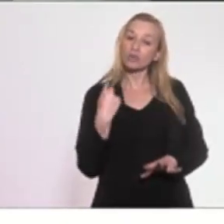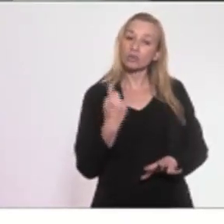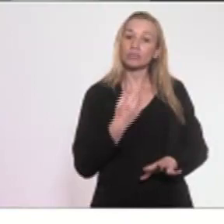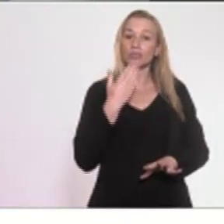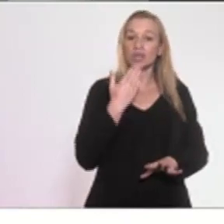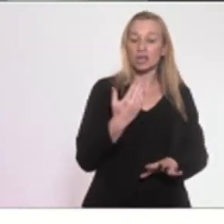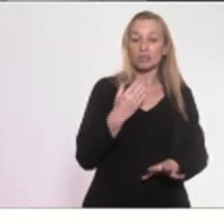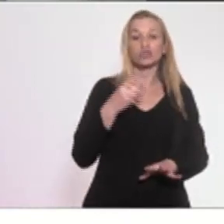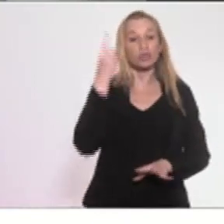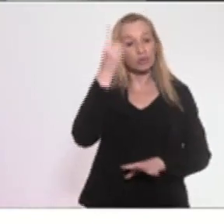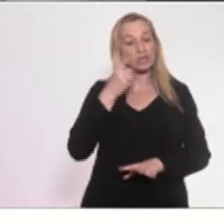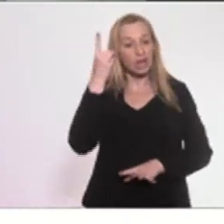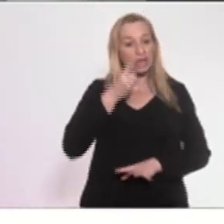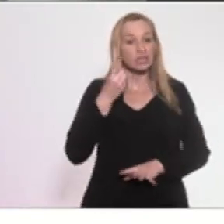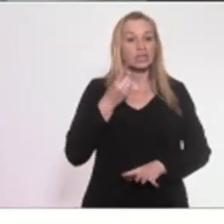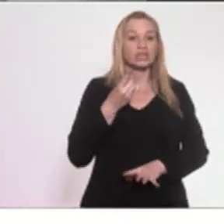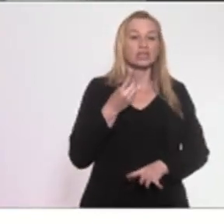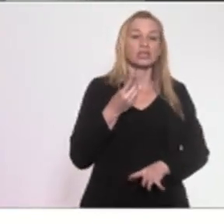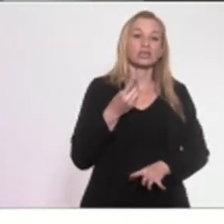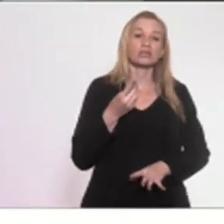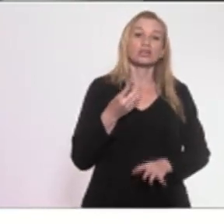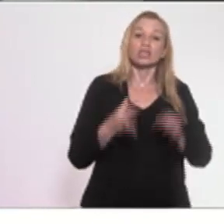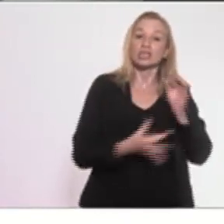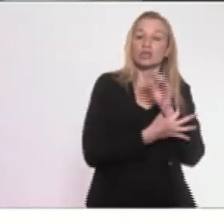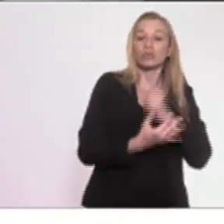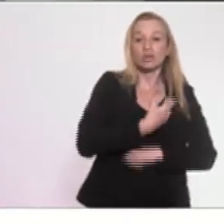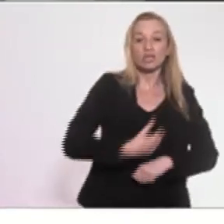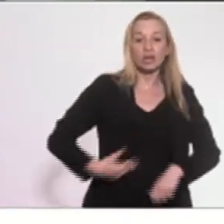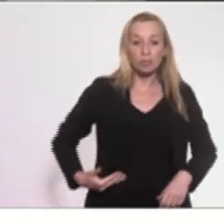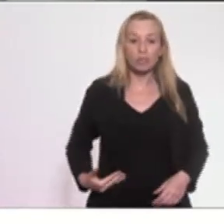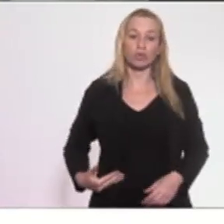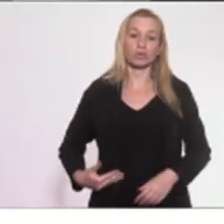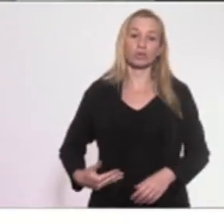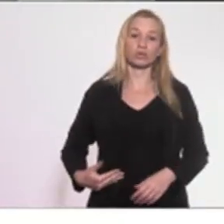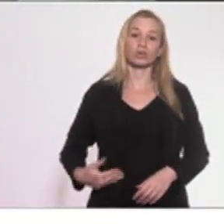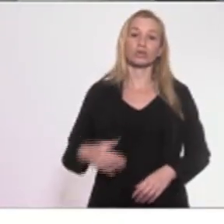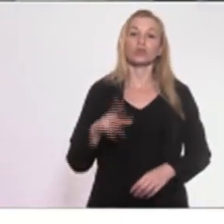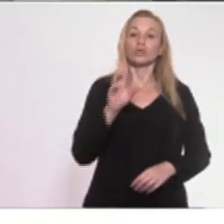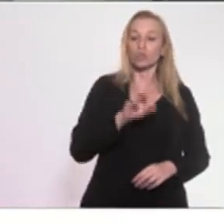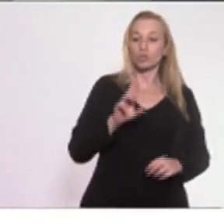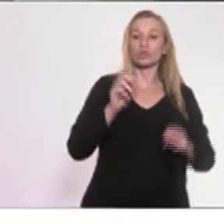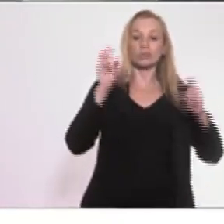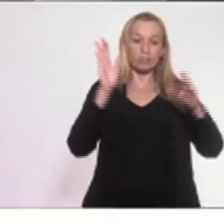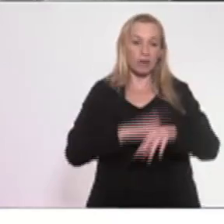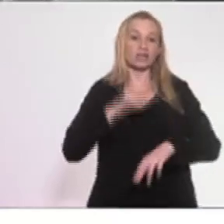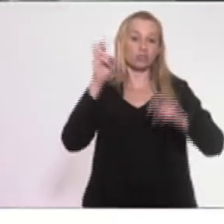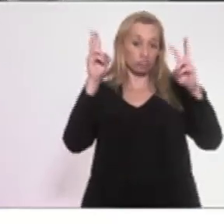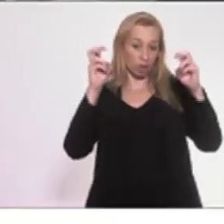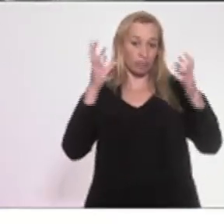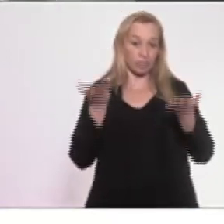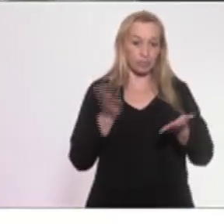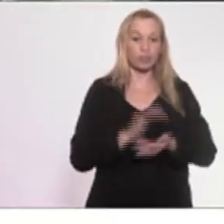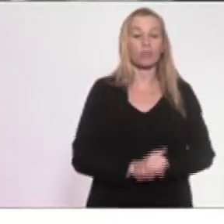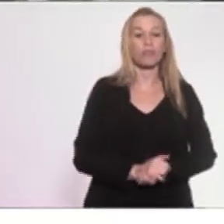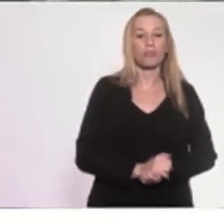que tratam de segurança pública que se debrucem sobre o tema. Então eu vou...